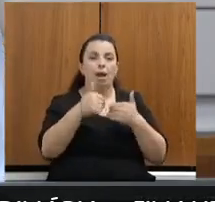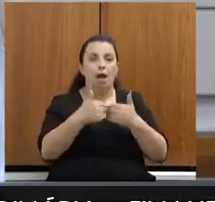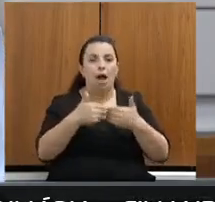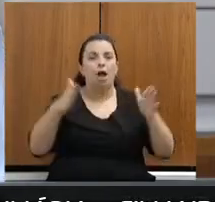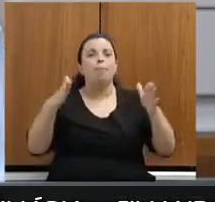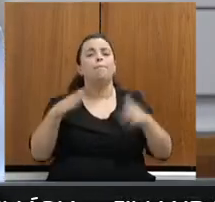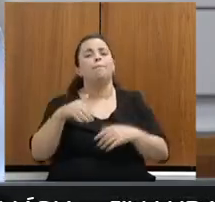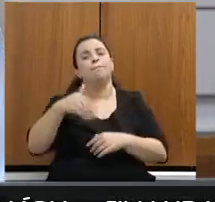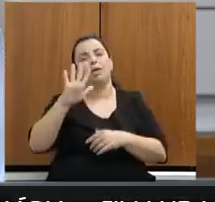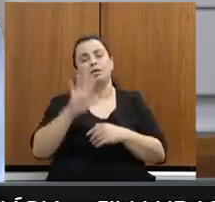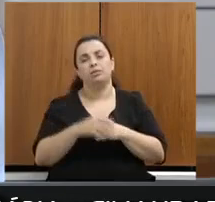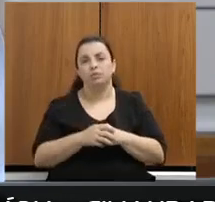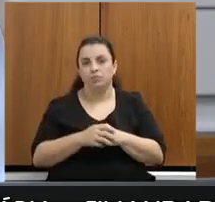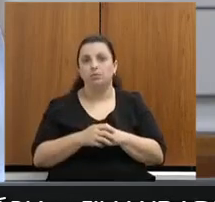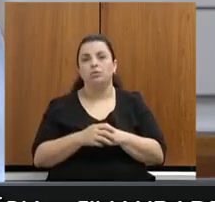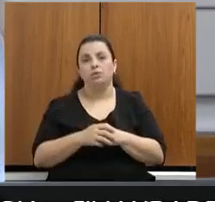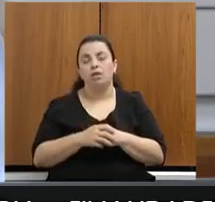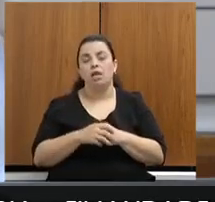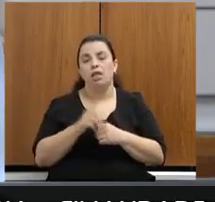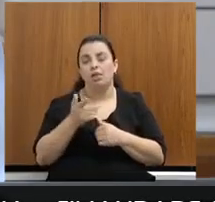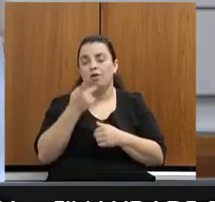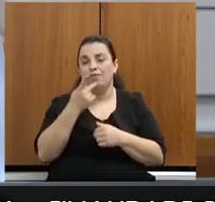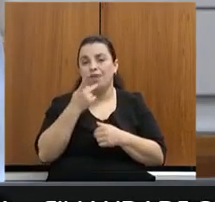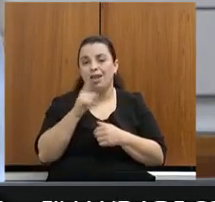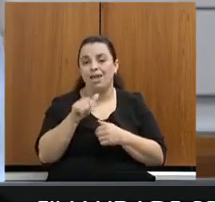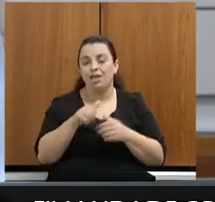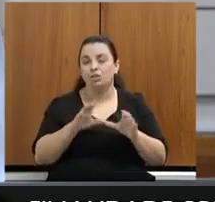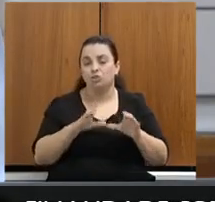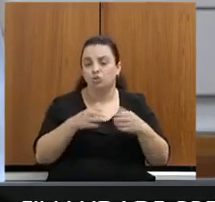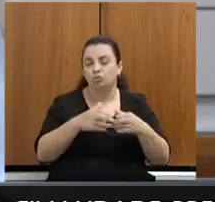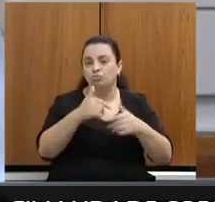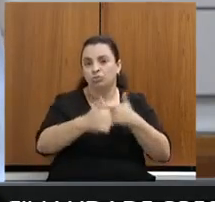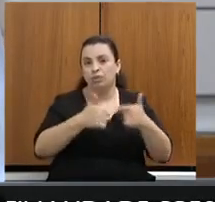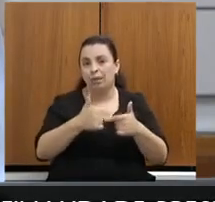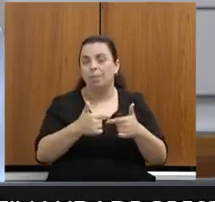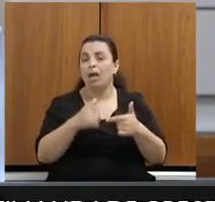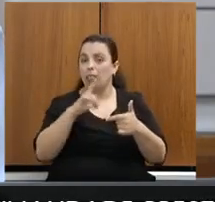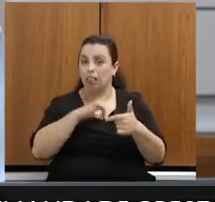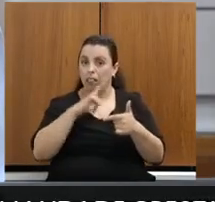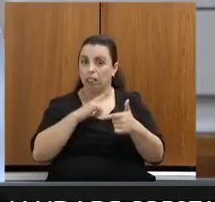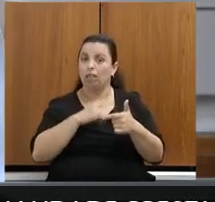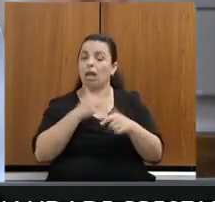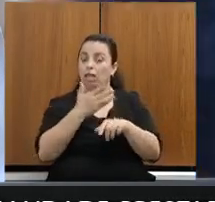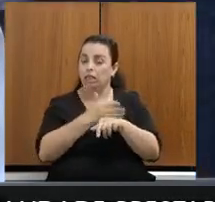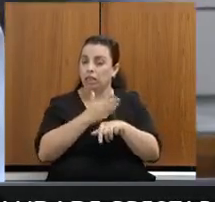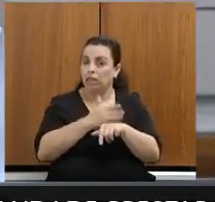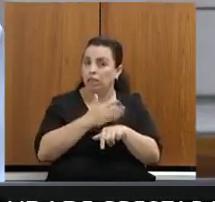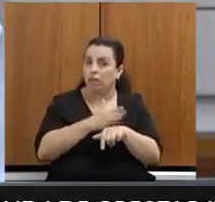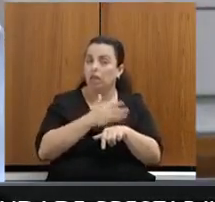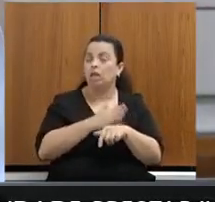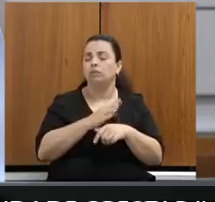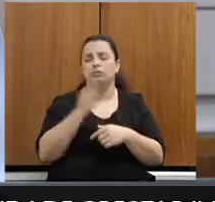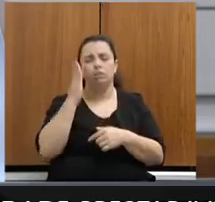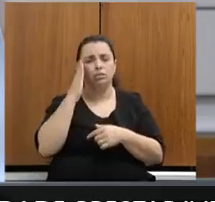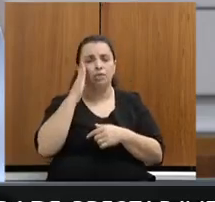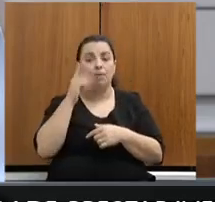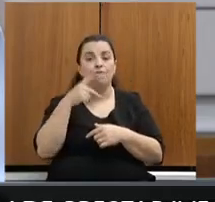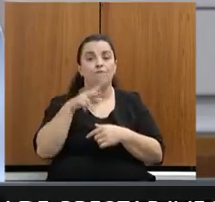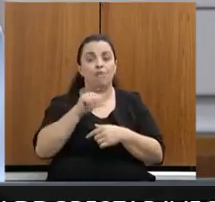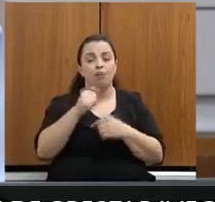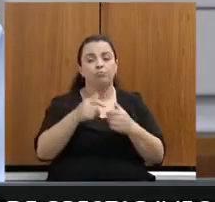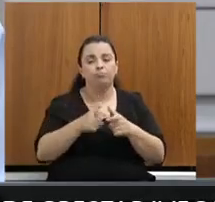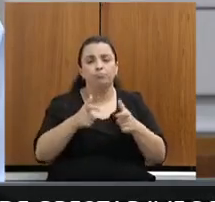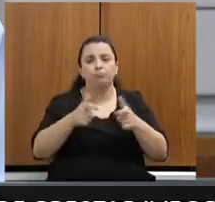né então deixar claro que que essas equipes estão sendo treinadas e que teremos em expansão disso eu é